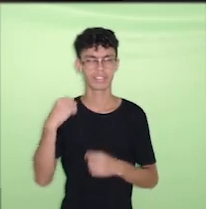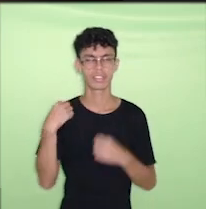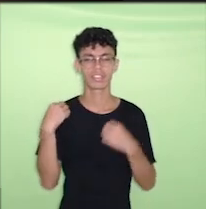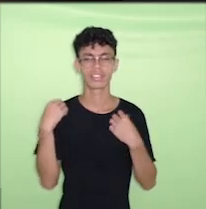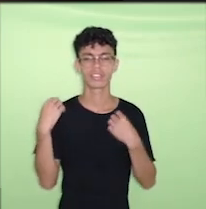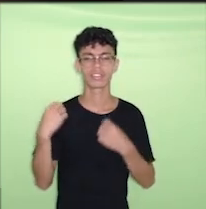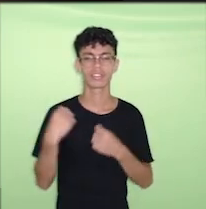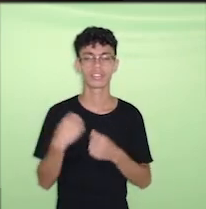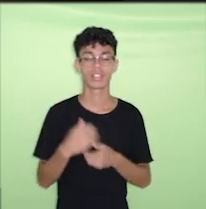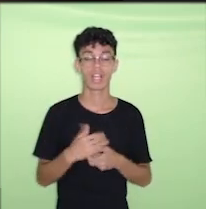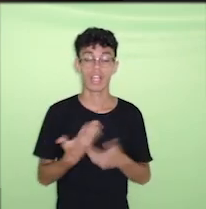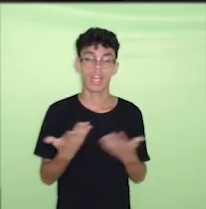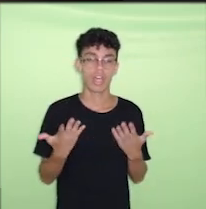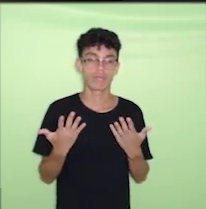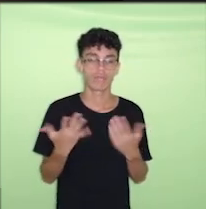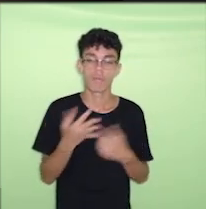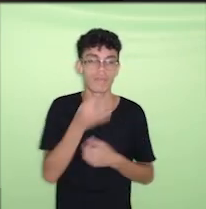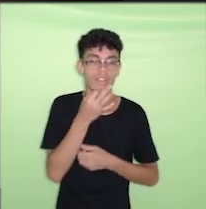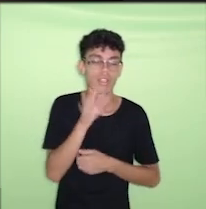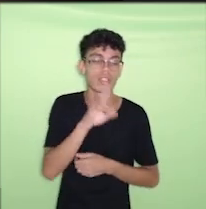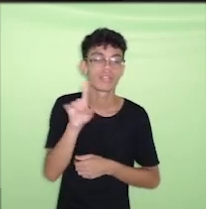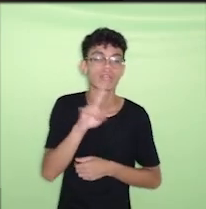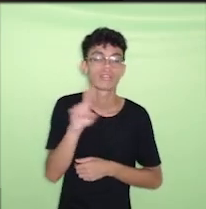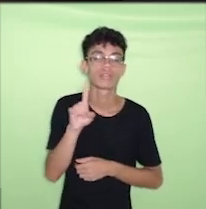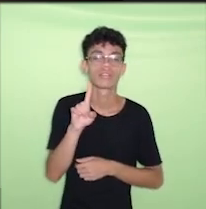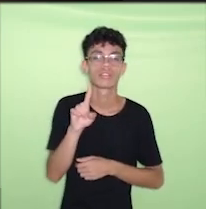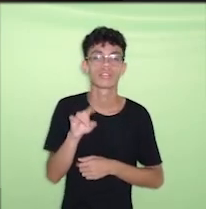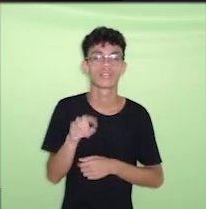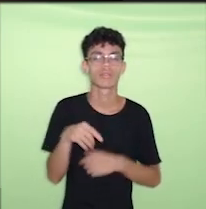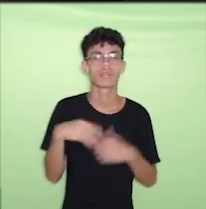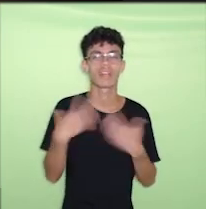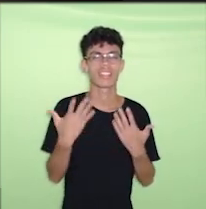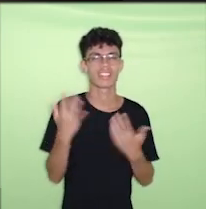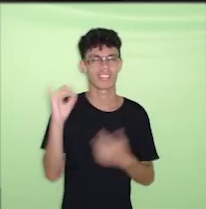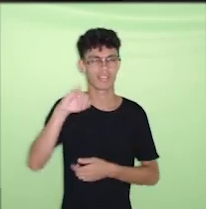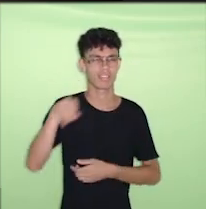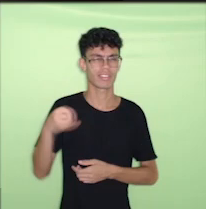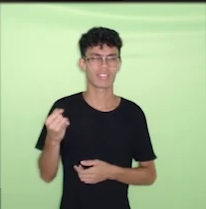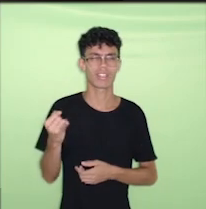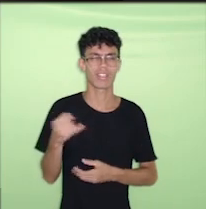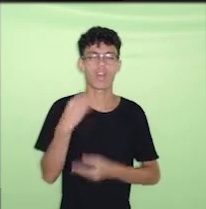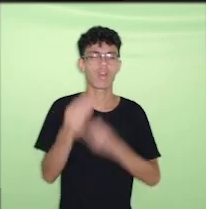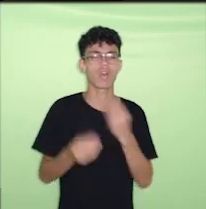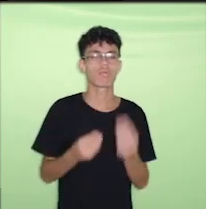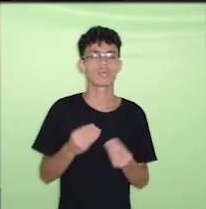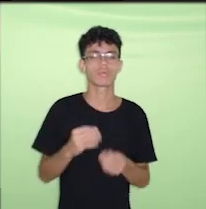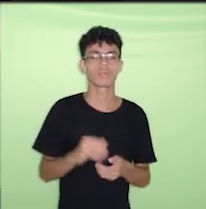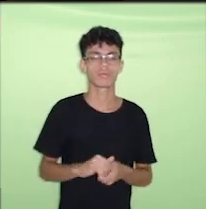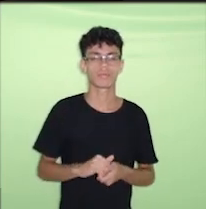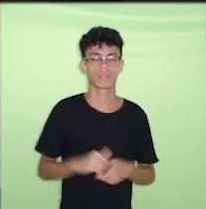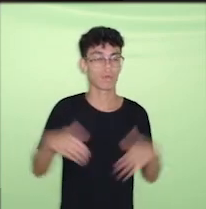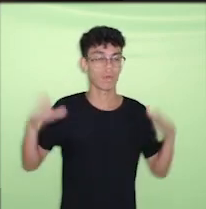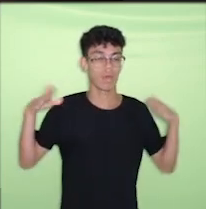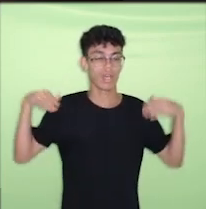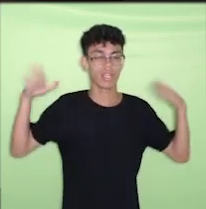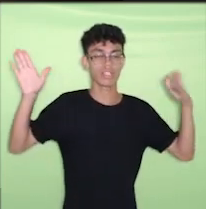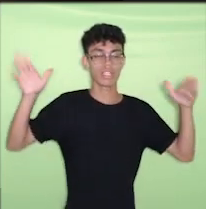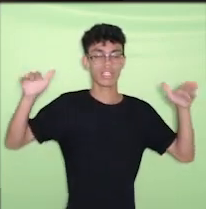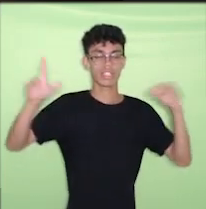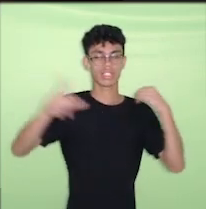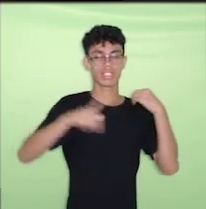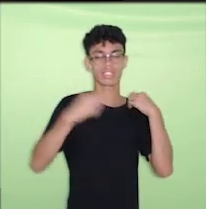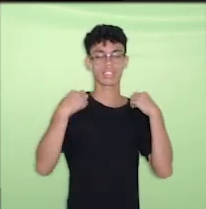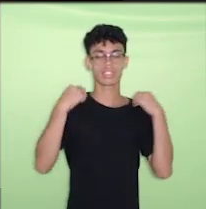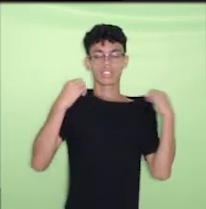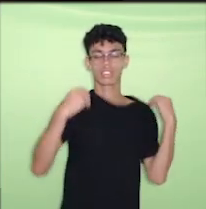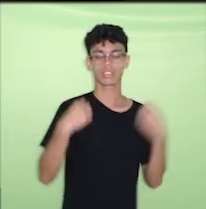eu não sugeri, senhor inquisidor. Mas de que forma aproveitá-la? De que forma? Com as asas que tem?